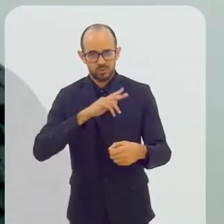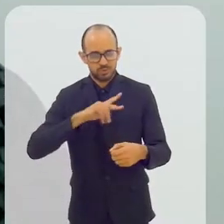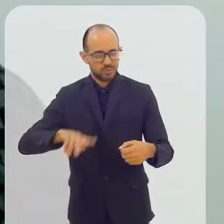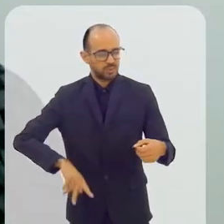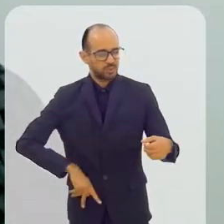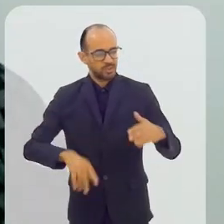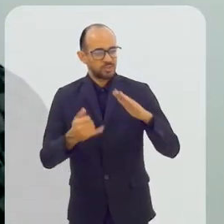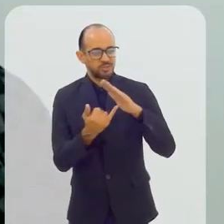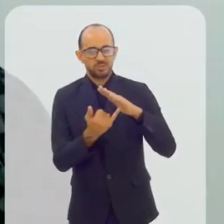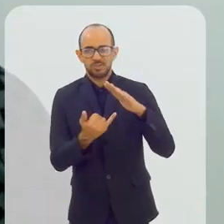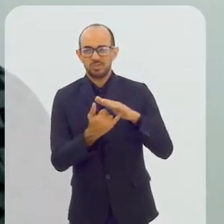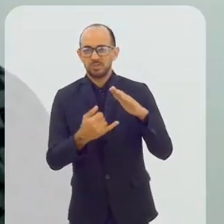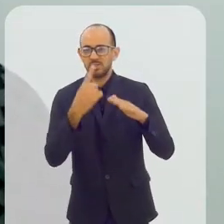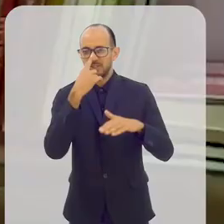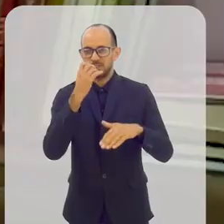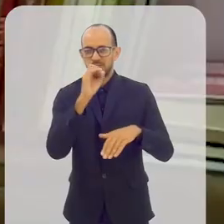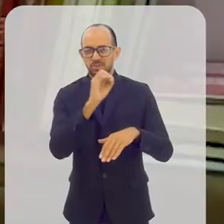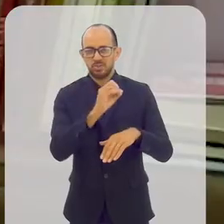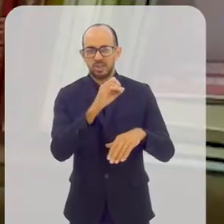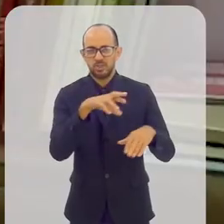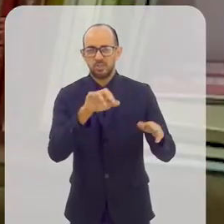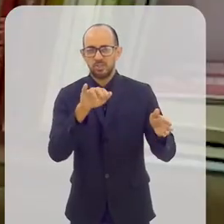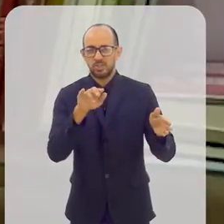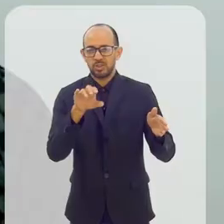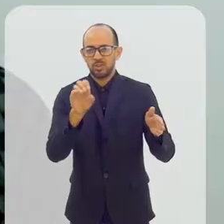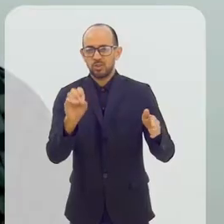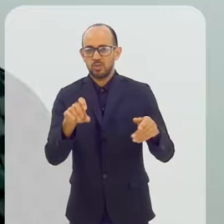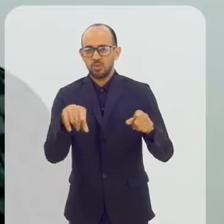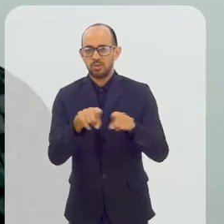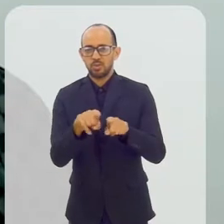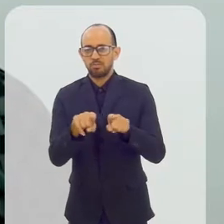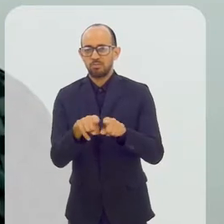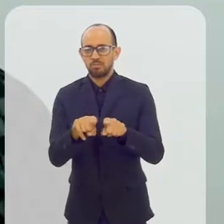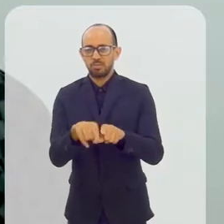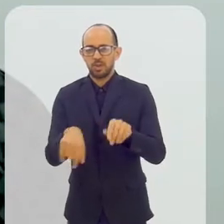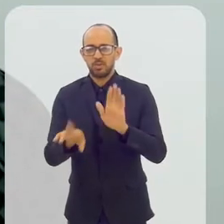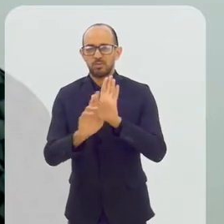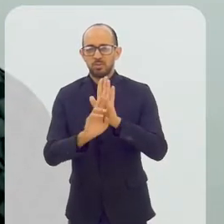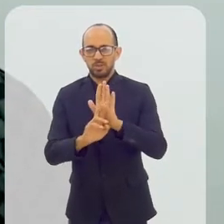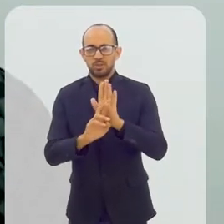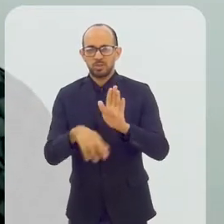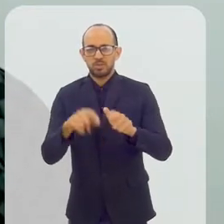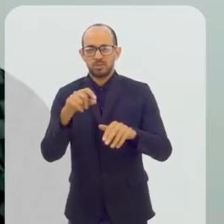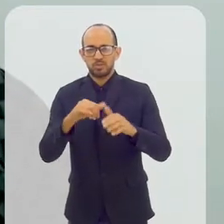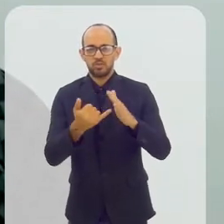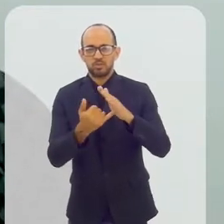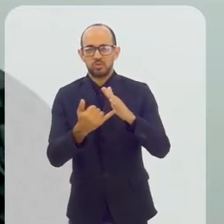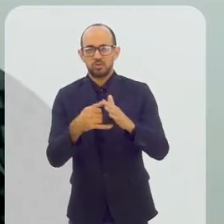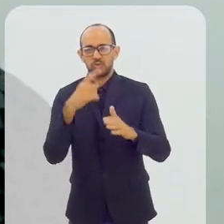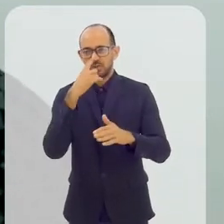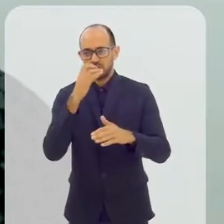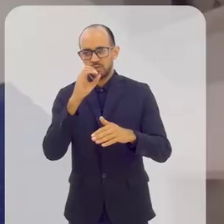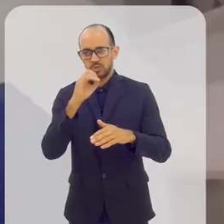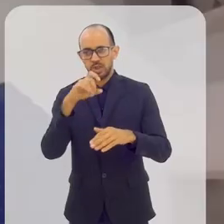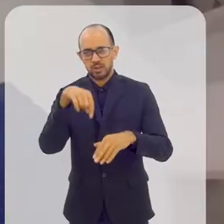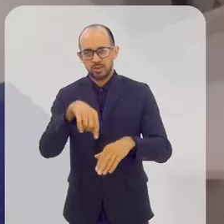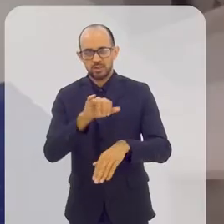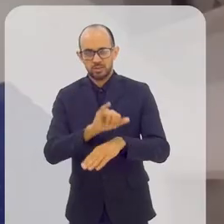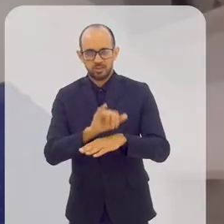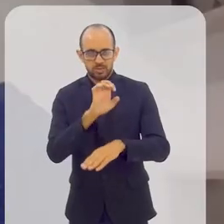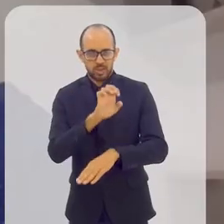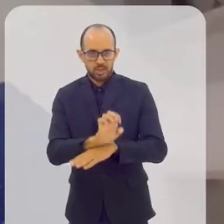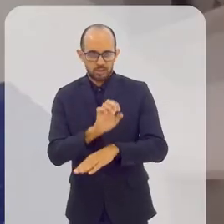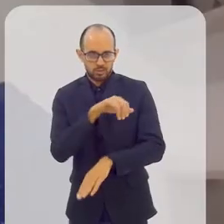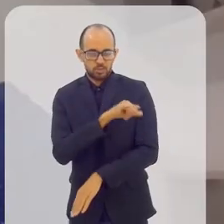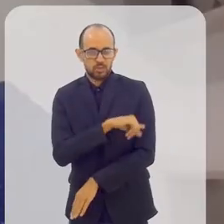volta com o presidente do Instituto Lixo Zero Brasil, Rodrigo Sabatini, e o embaixador do Instituto Lixo Zero no Rio de Janeiro, Rodrigo Oliveira.